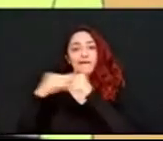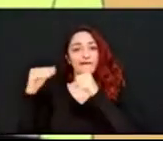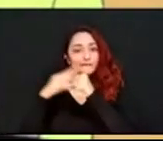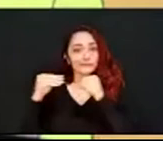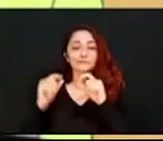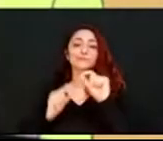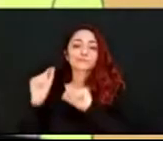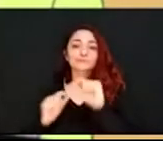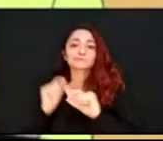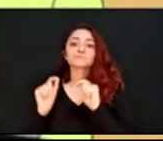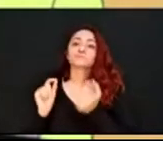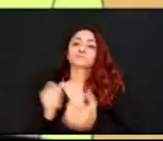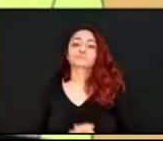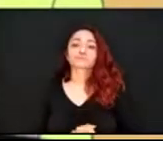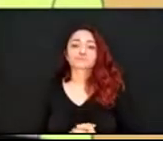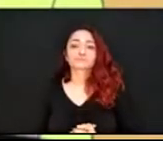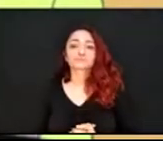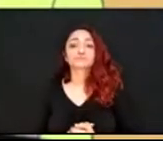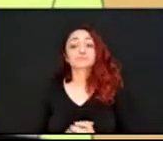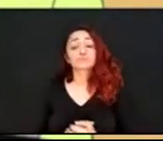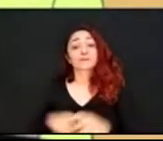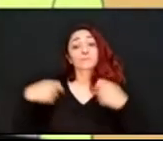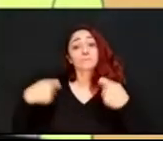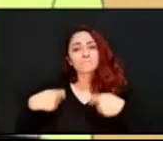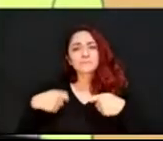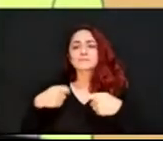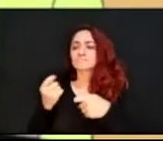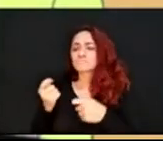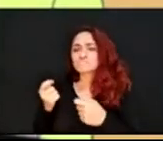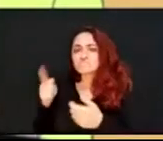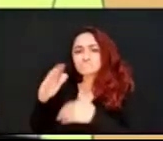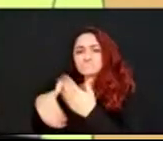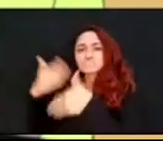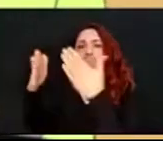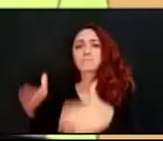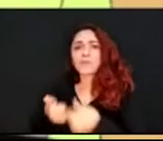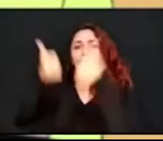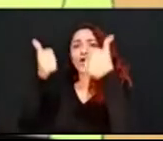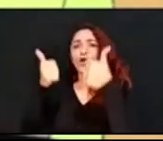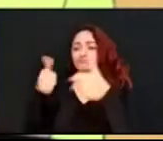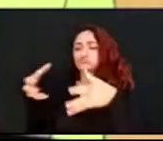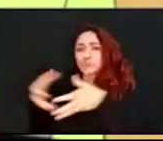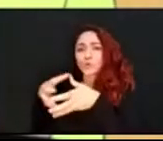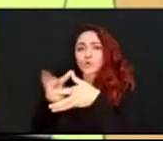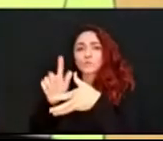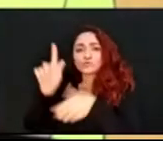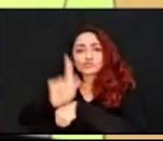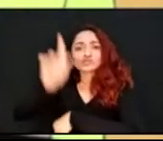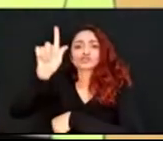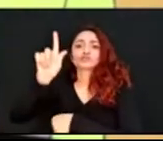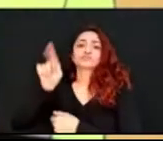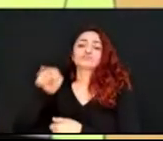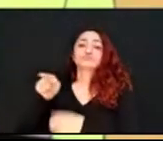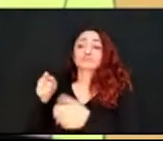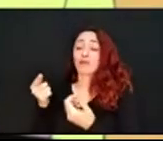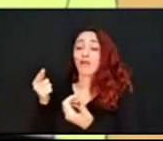aplicar uma gestão inclusiva no grupo afinal de contas nós já somos de canos é